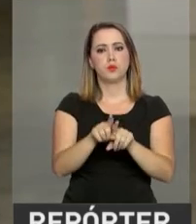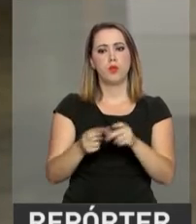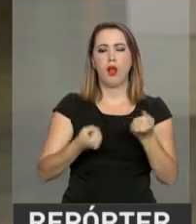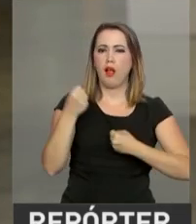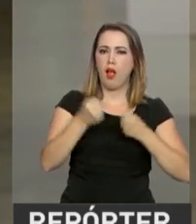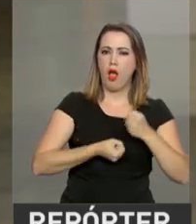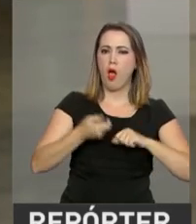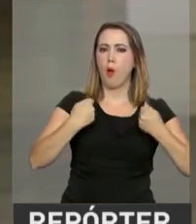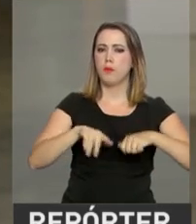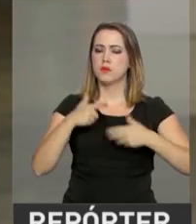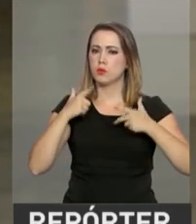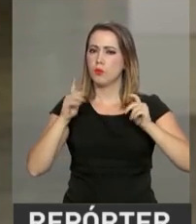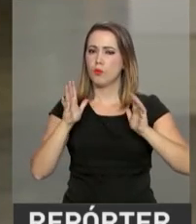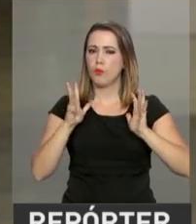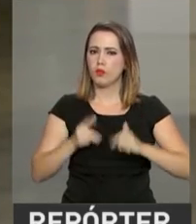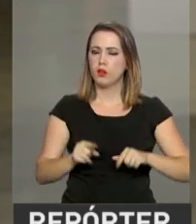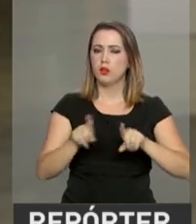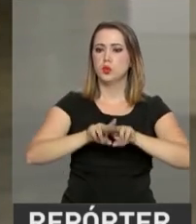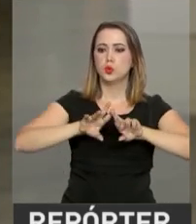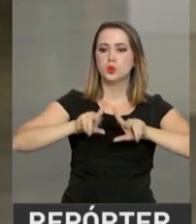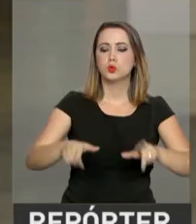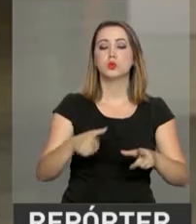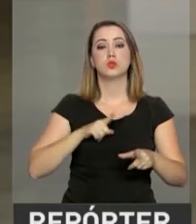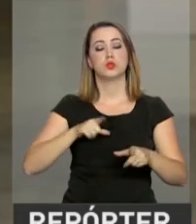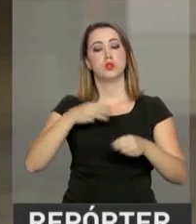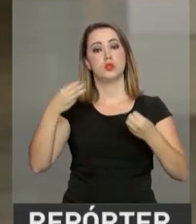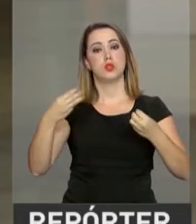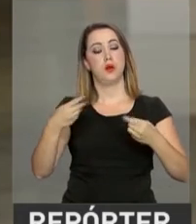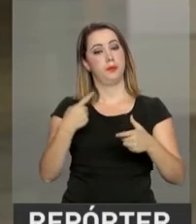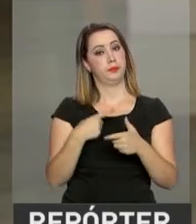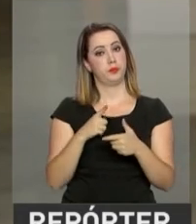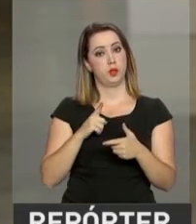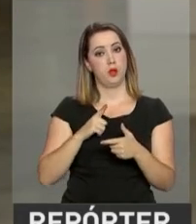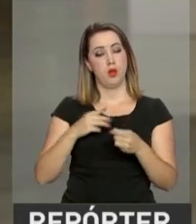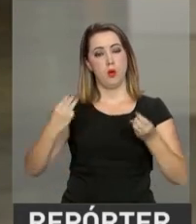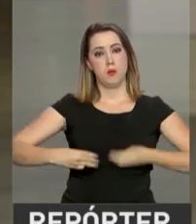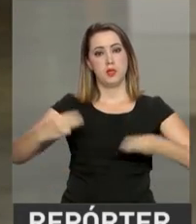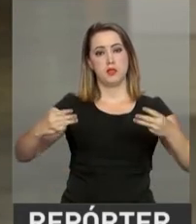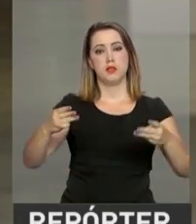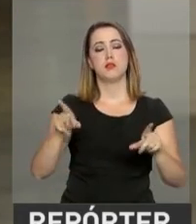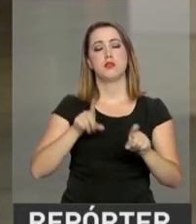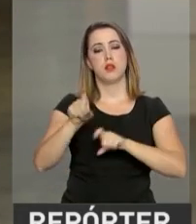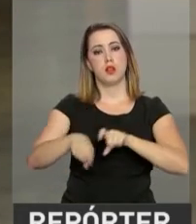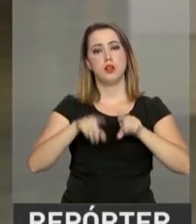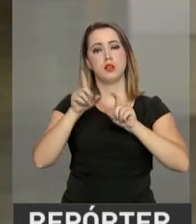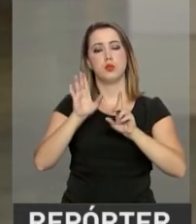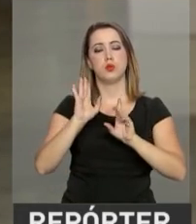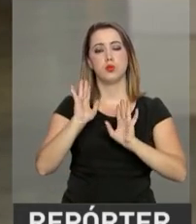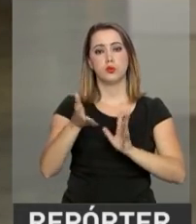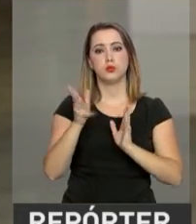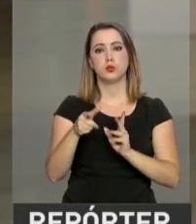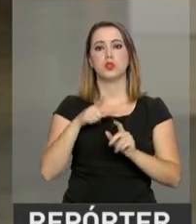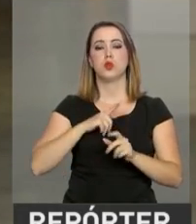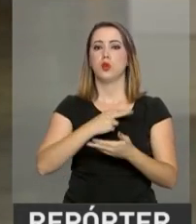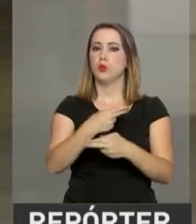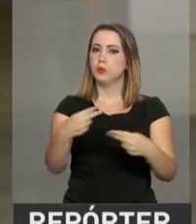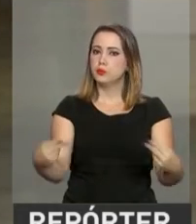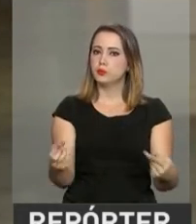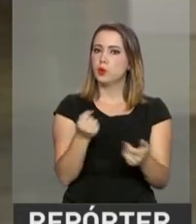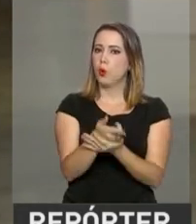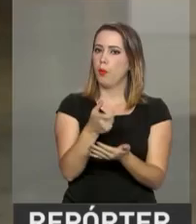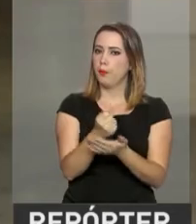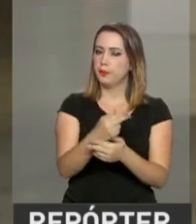também já comprou materiais e equipamentos para situações de emergência e revisou os planos de contenção da